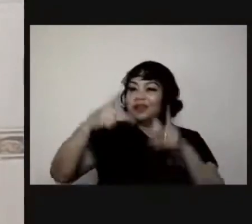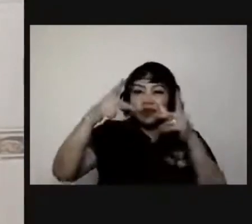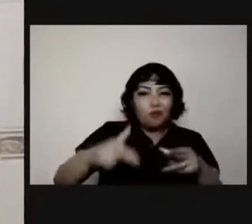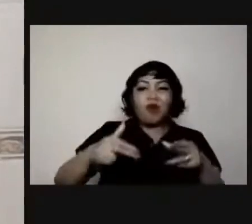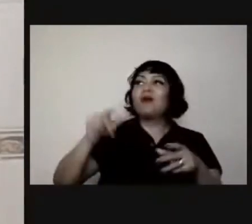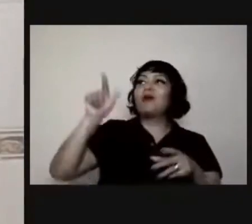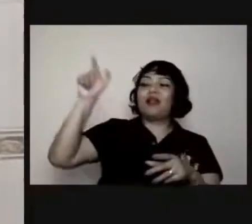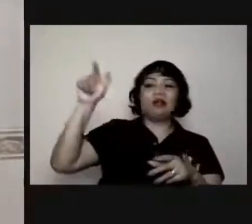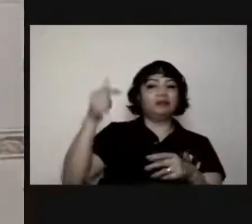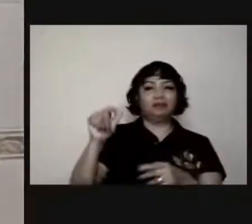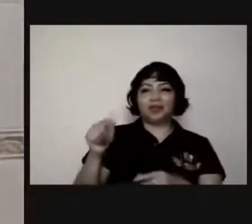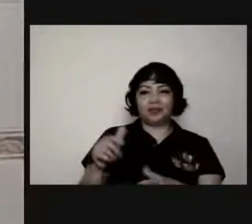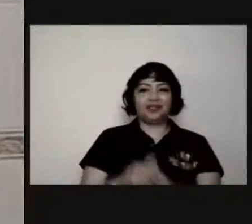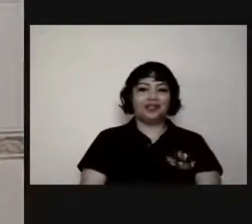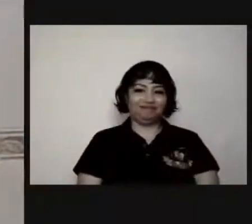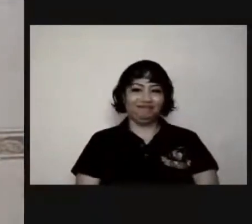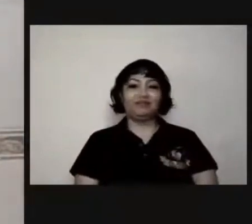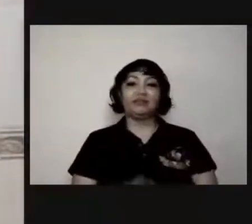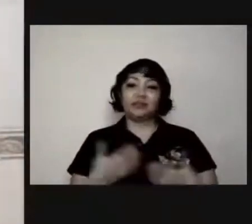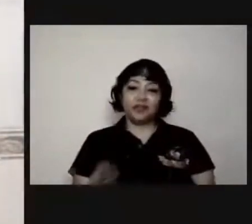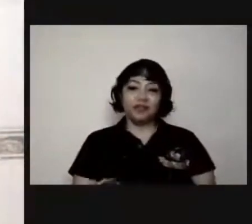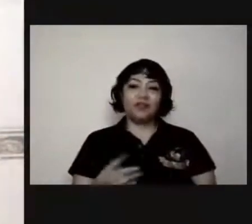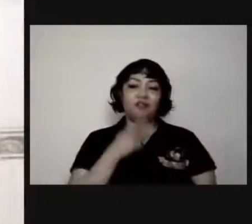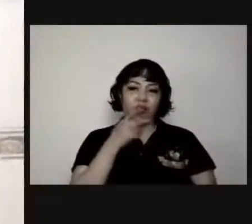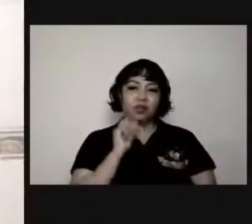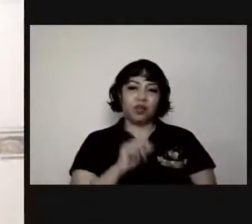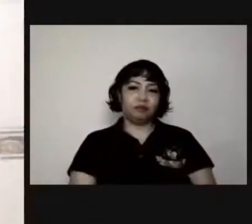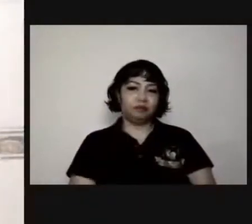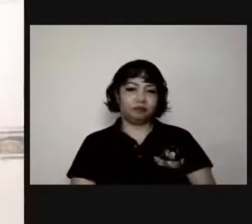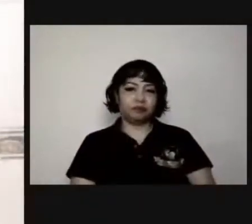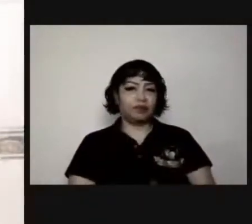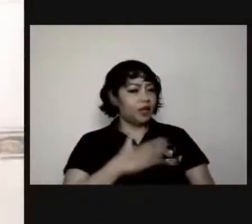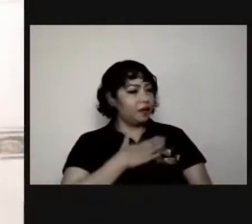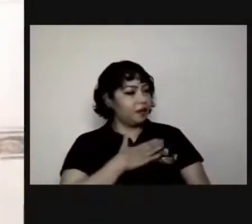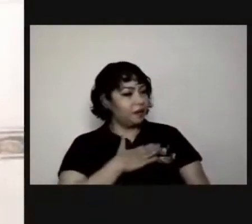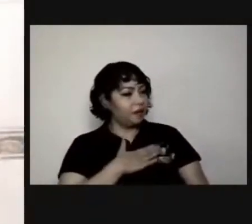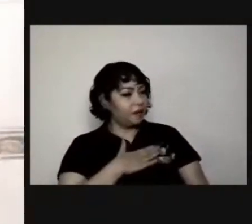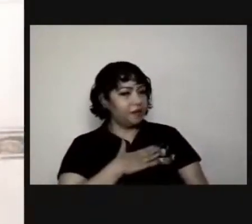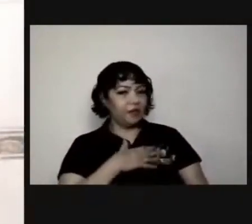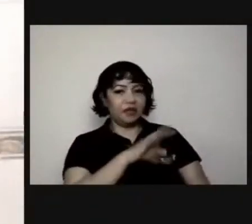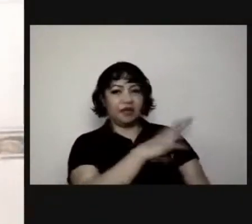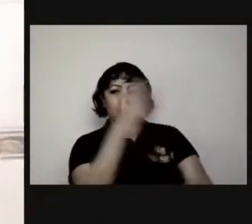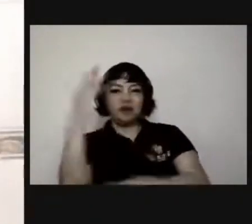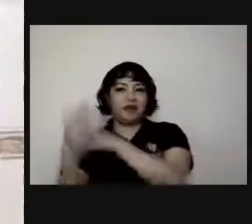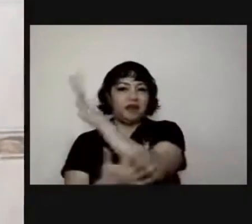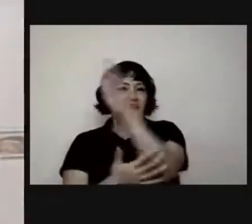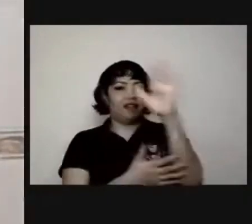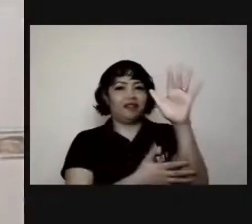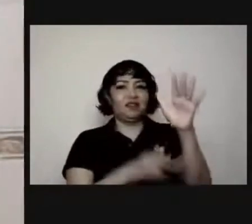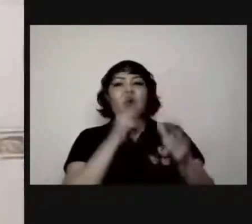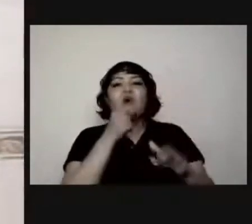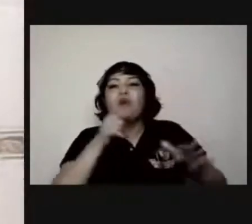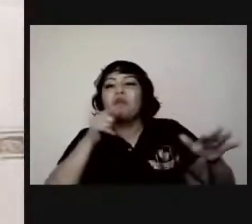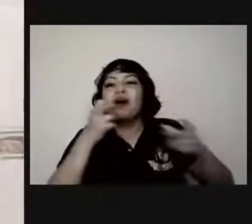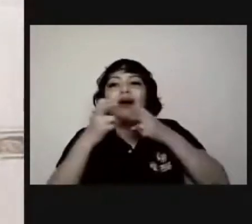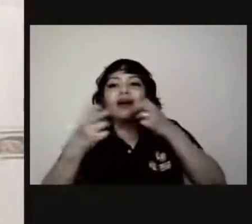faz uma crítica em cima da Canção do Exílio. Ele fala assim, minha terra tem palmares onde gorjeia o mar, os